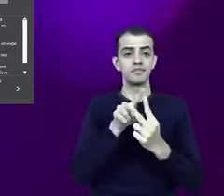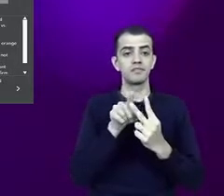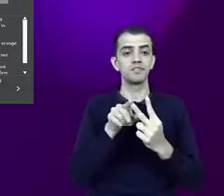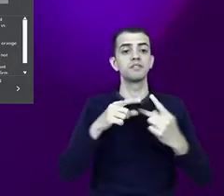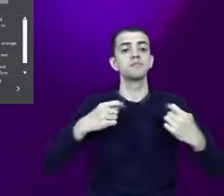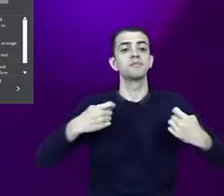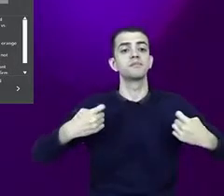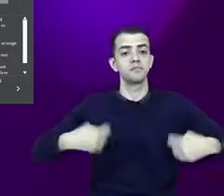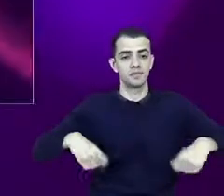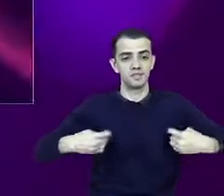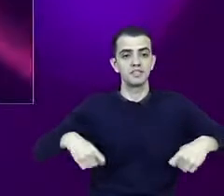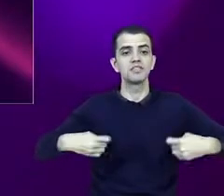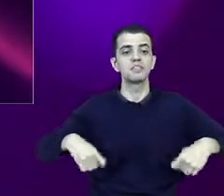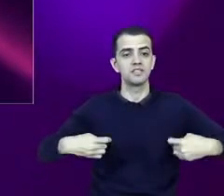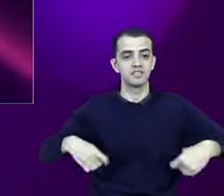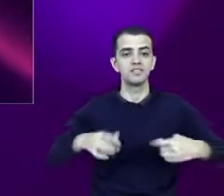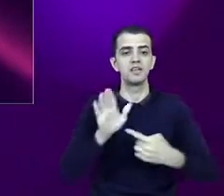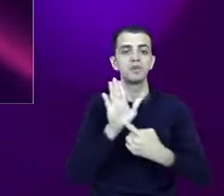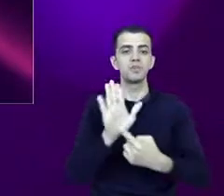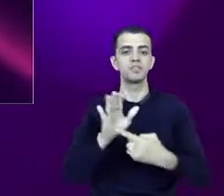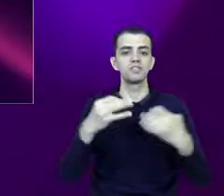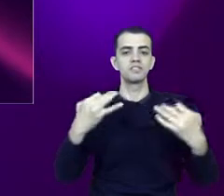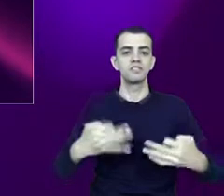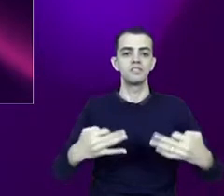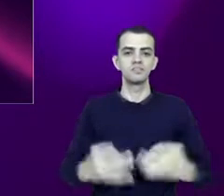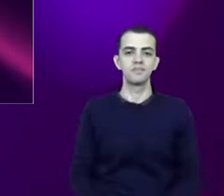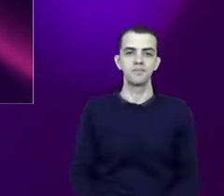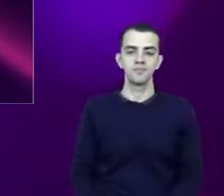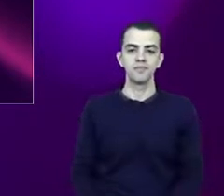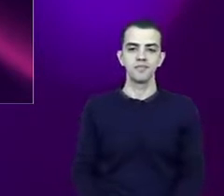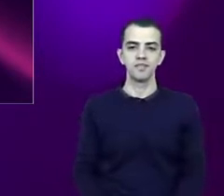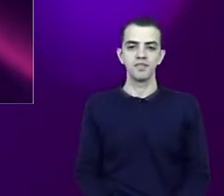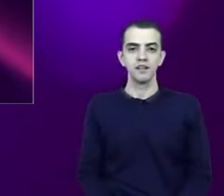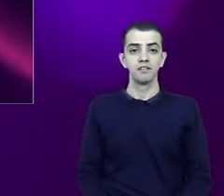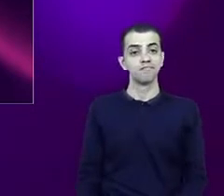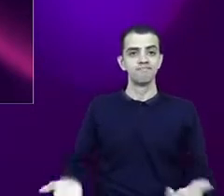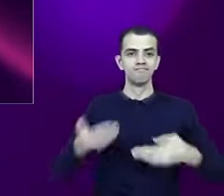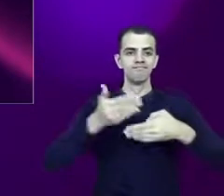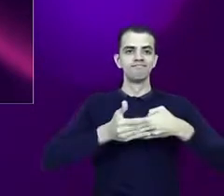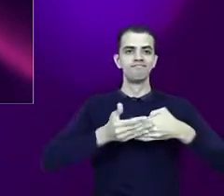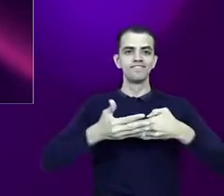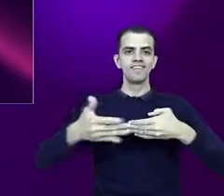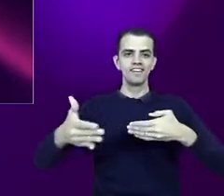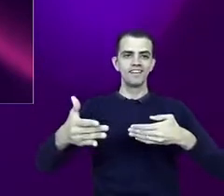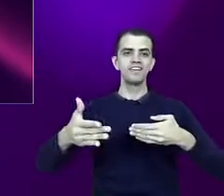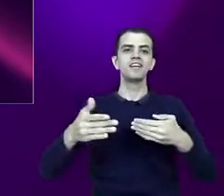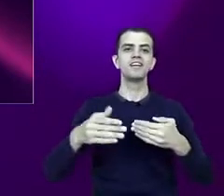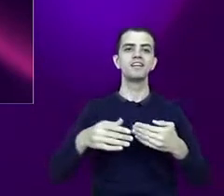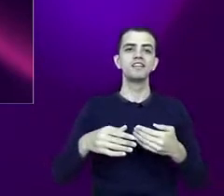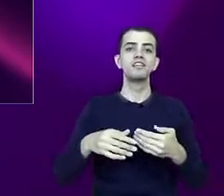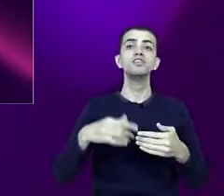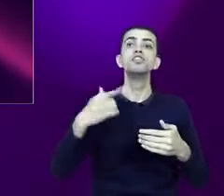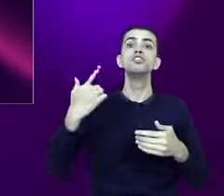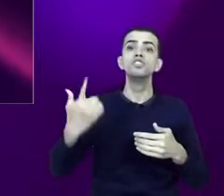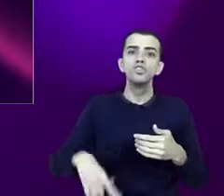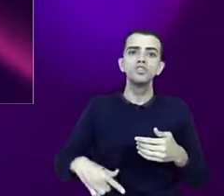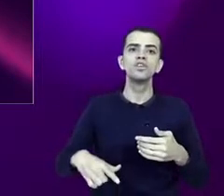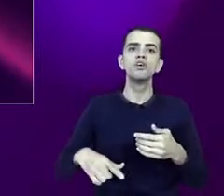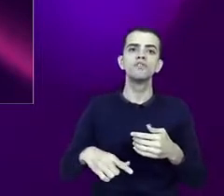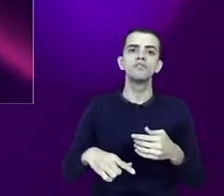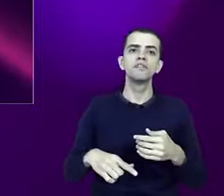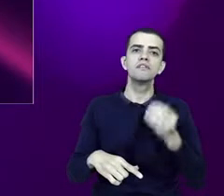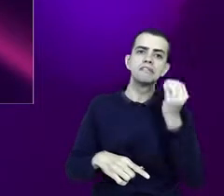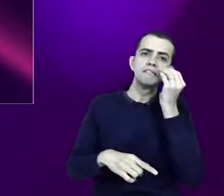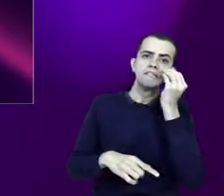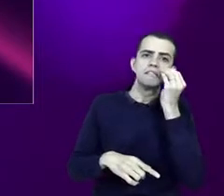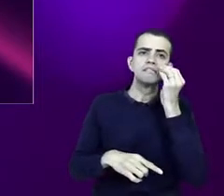um modelo virtual perfeito. E, a partir de agora, a gente nunca mais vai ficar usando a copa sempre